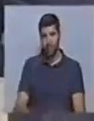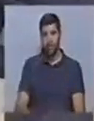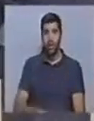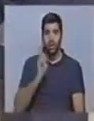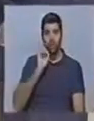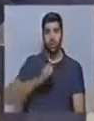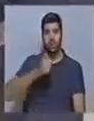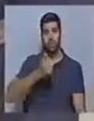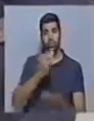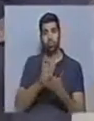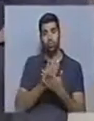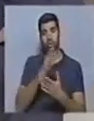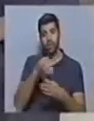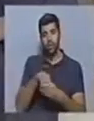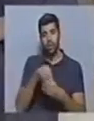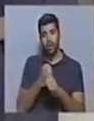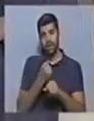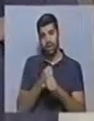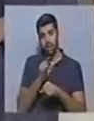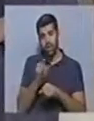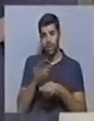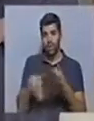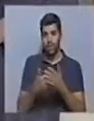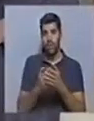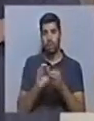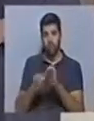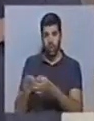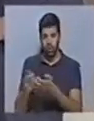é sempre nas escolas que estas ações fazem mais sentido junto das nossas crianças.